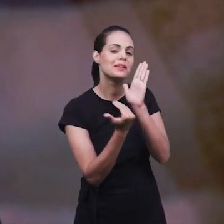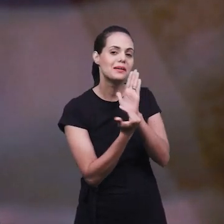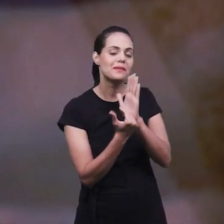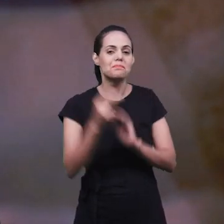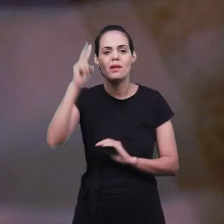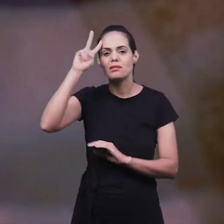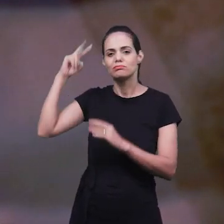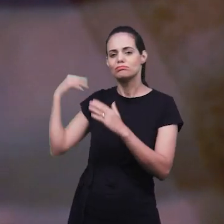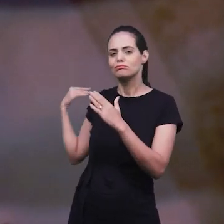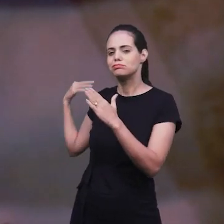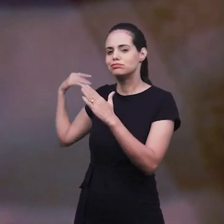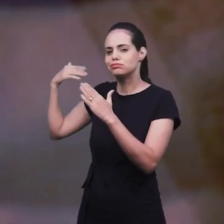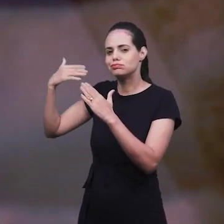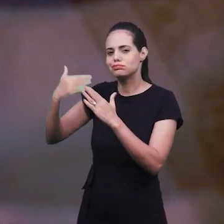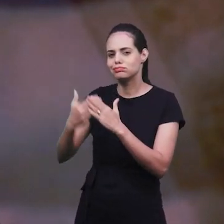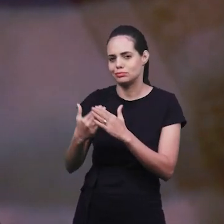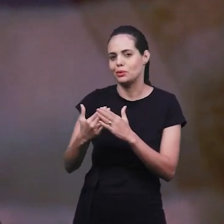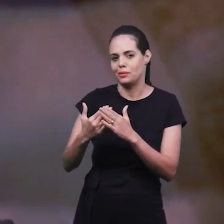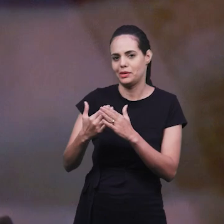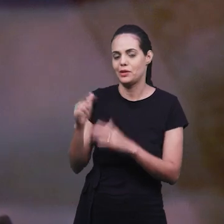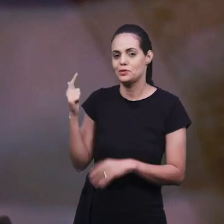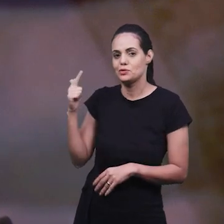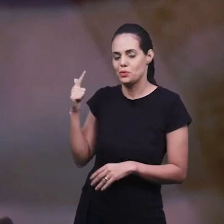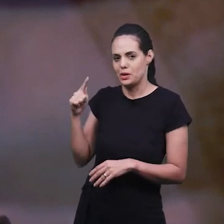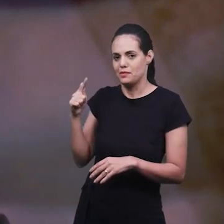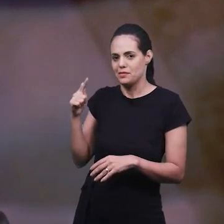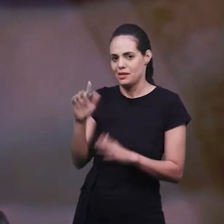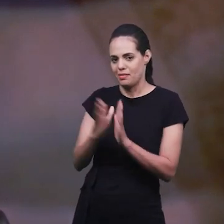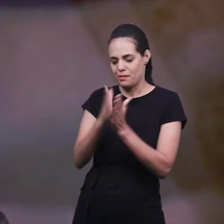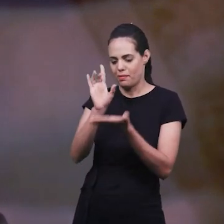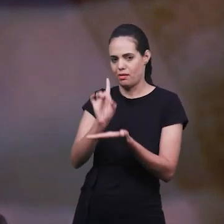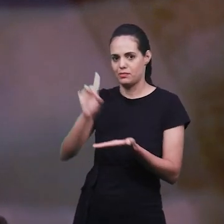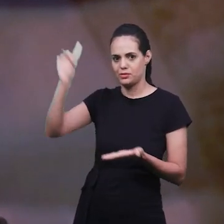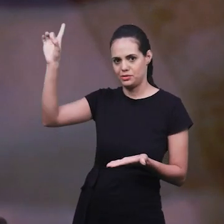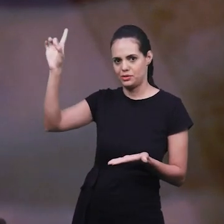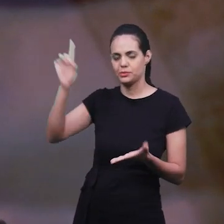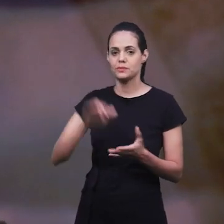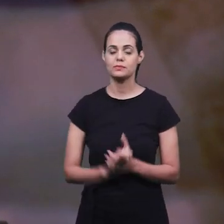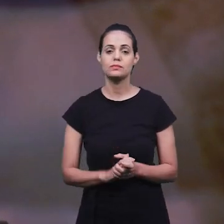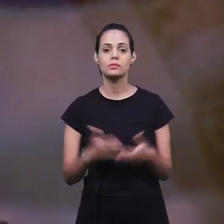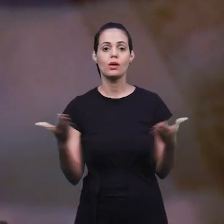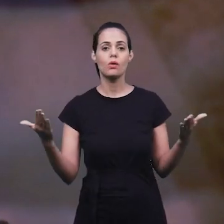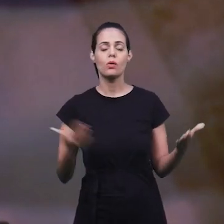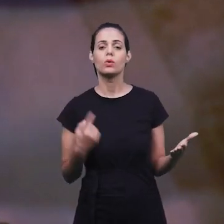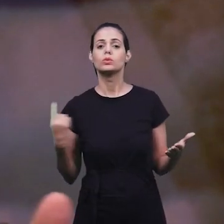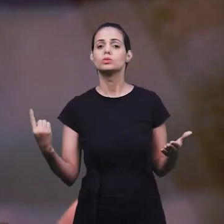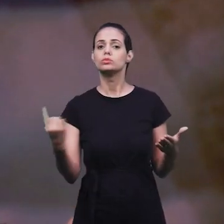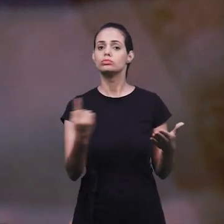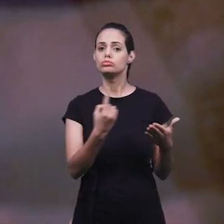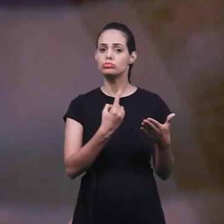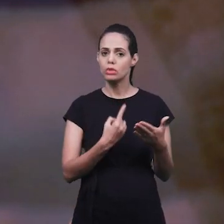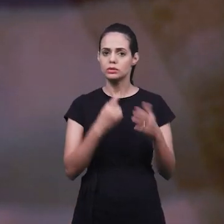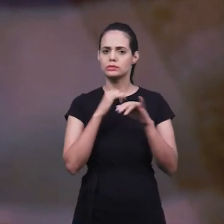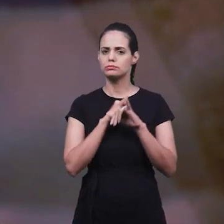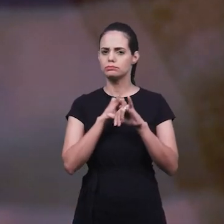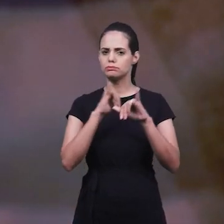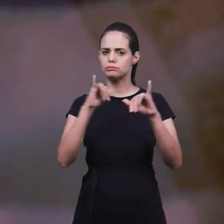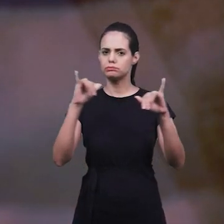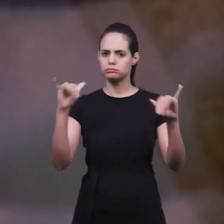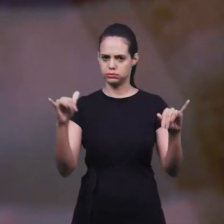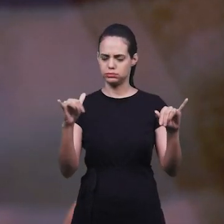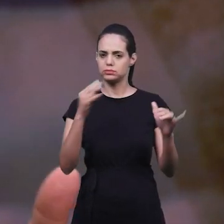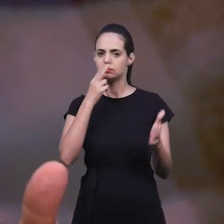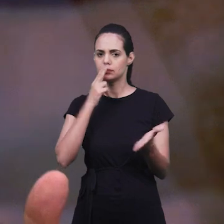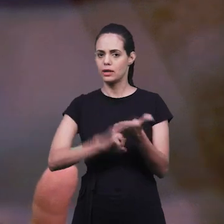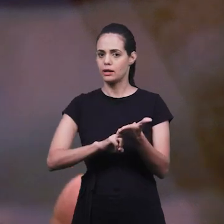História e Geografia Bíblica. Hoje nós vamos falar da carta de